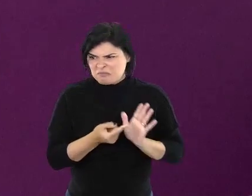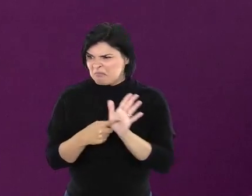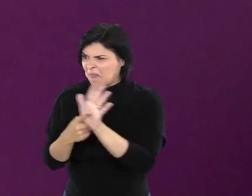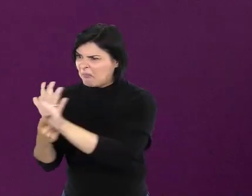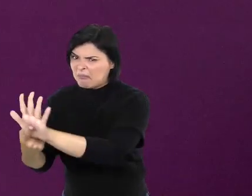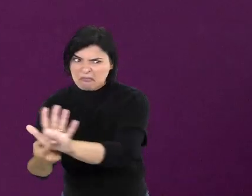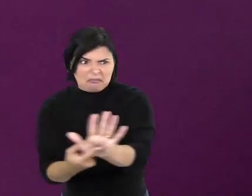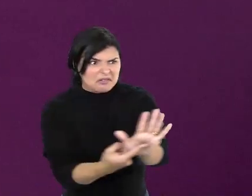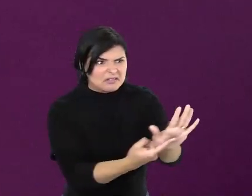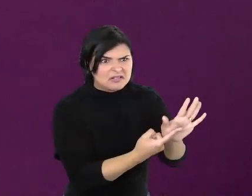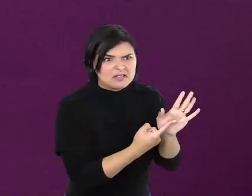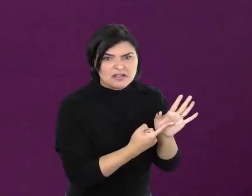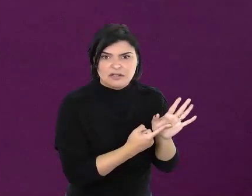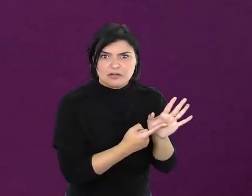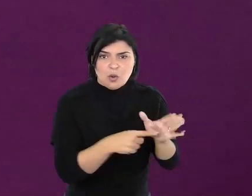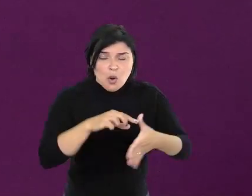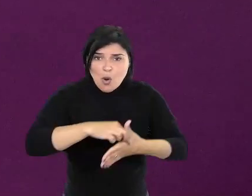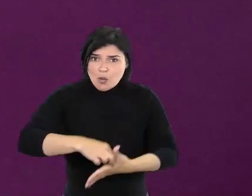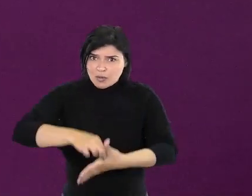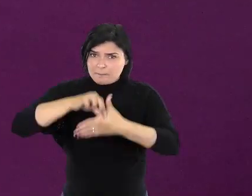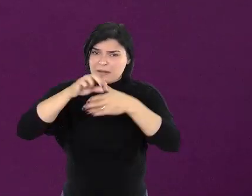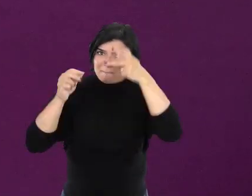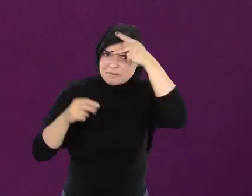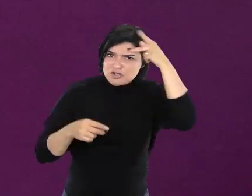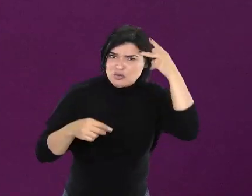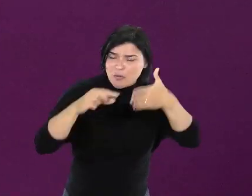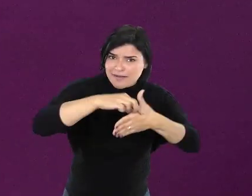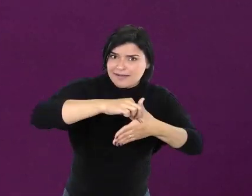o líder tá exposto